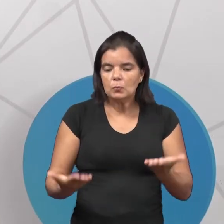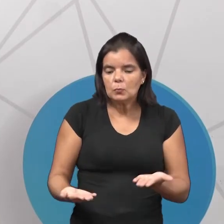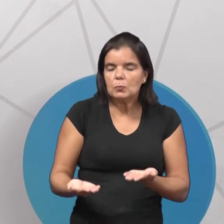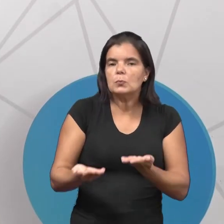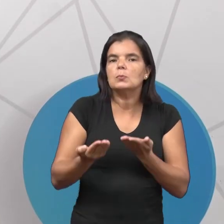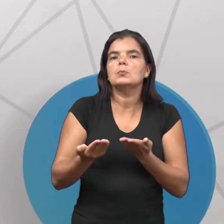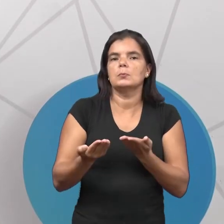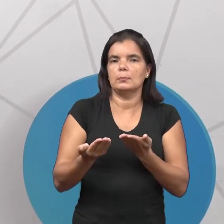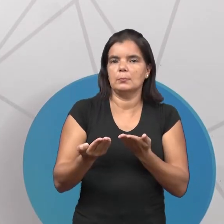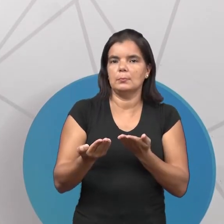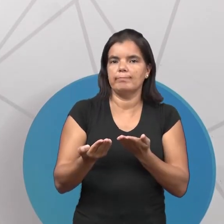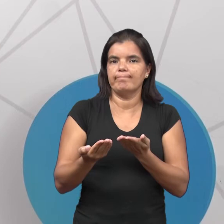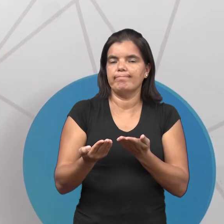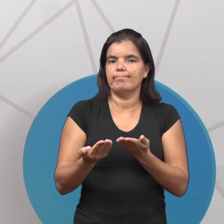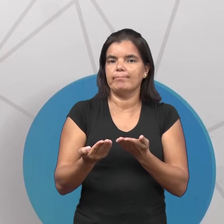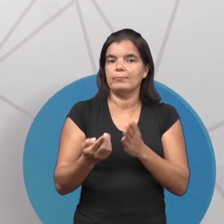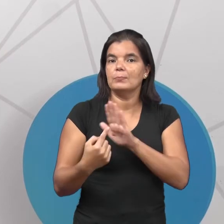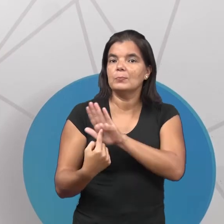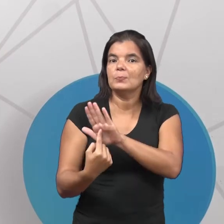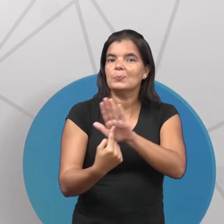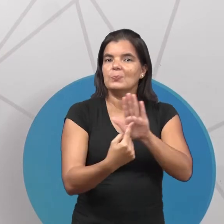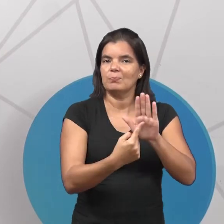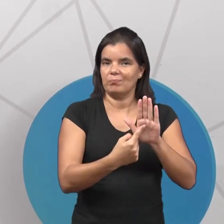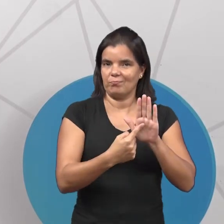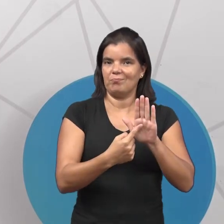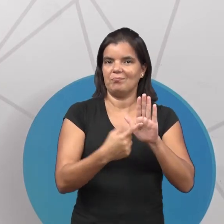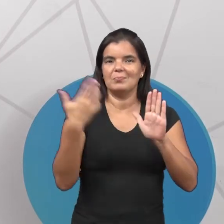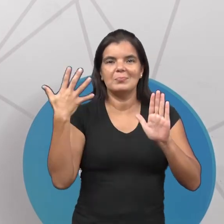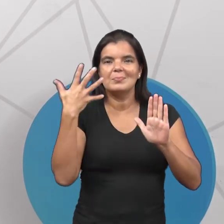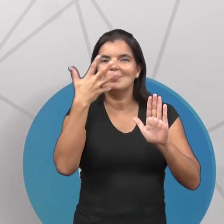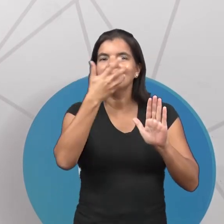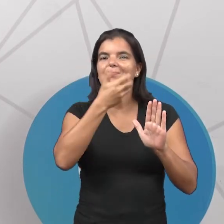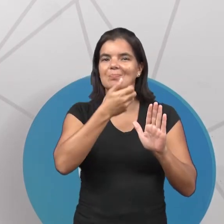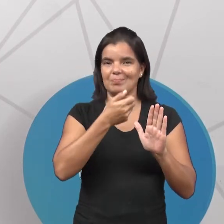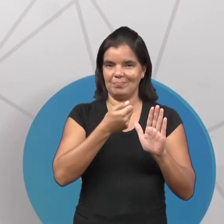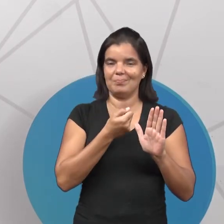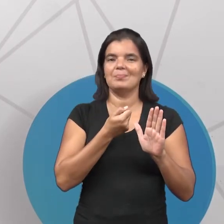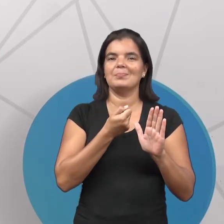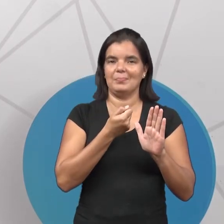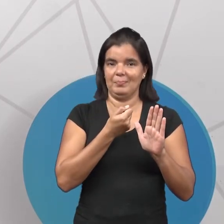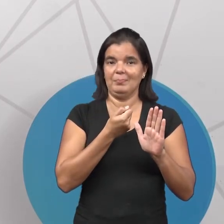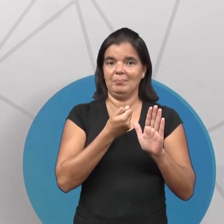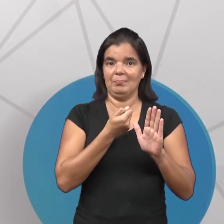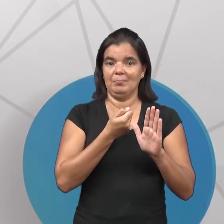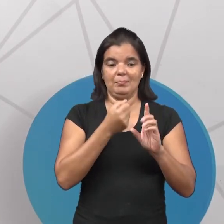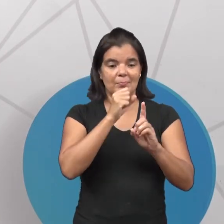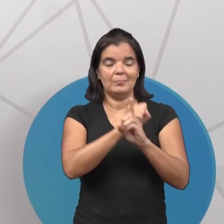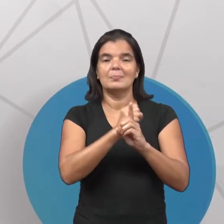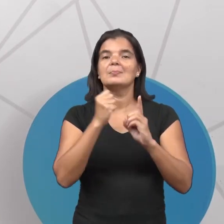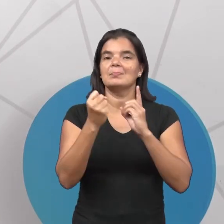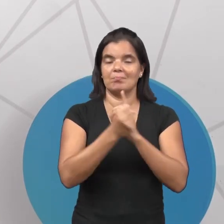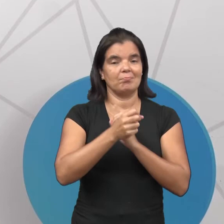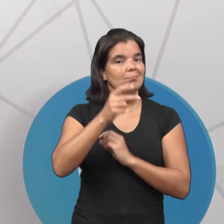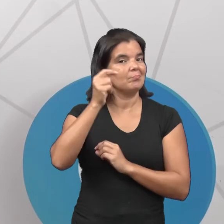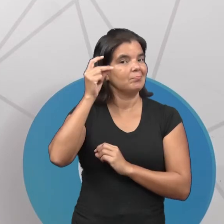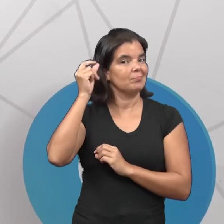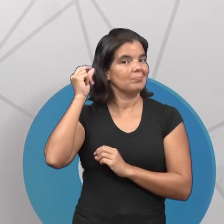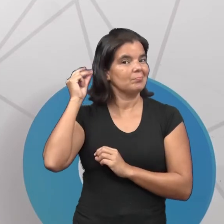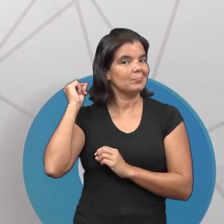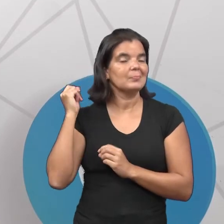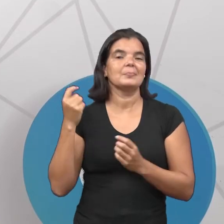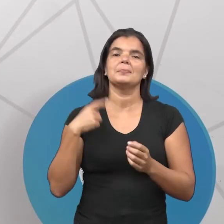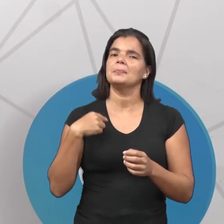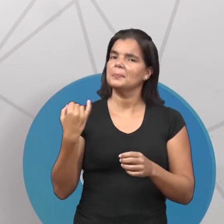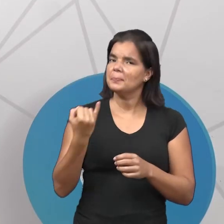enaltecer, de mostrar a grandiosidade da civilização daquela época. E